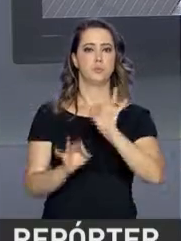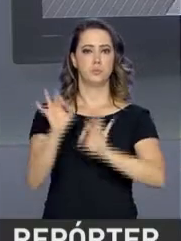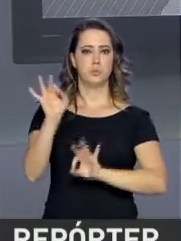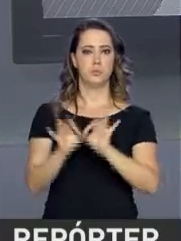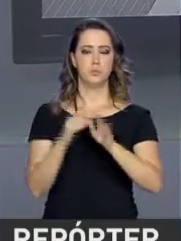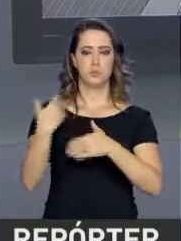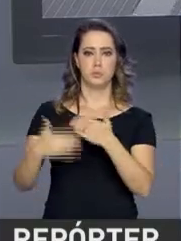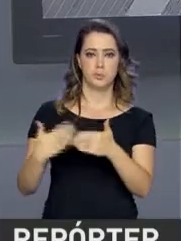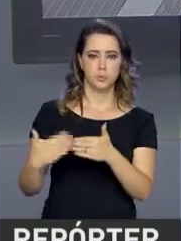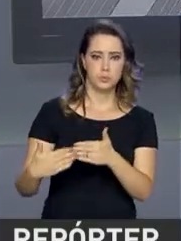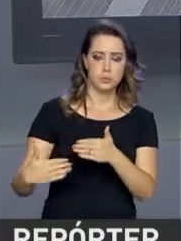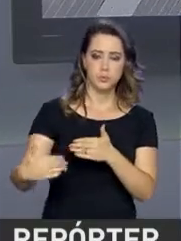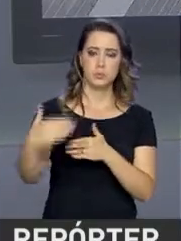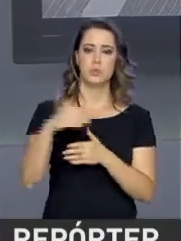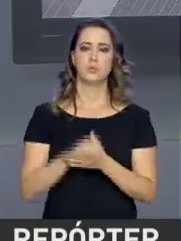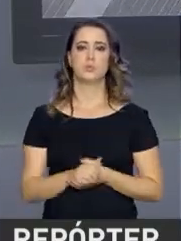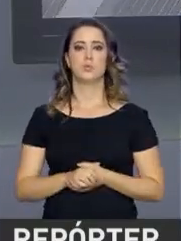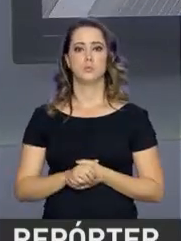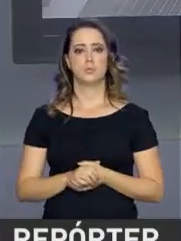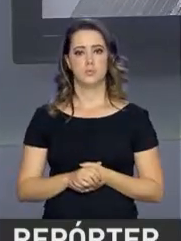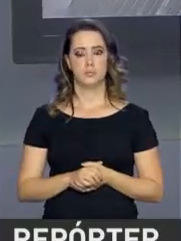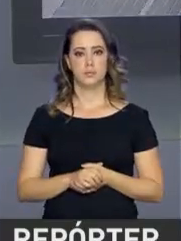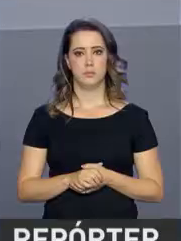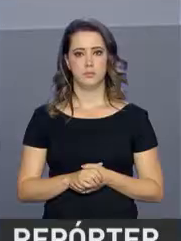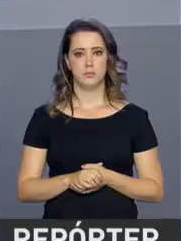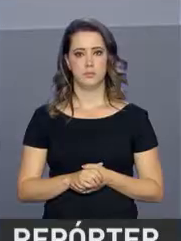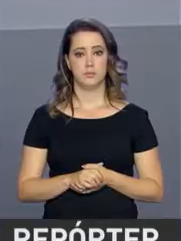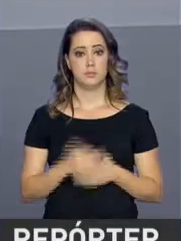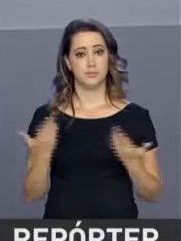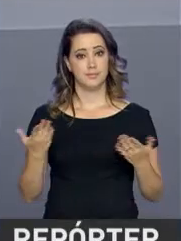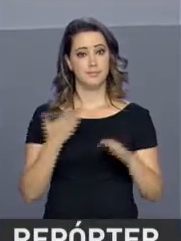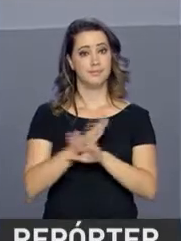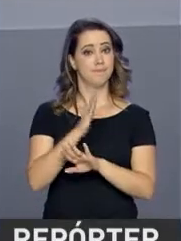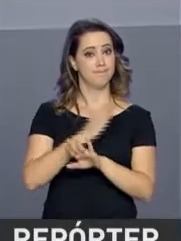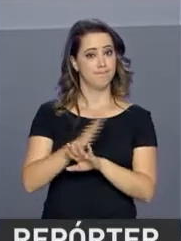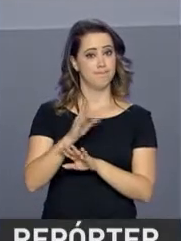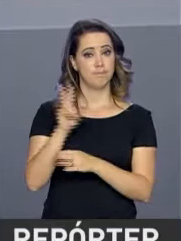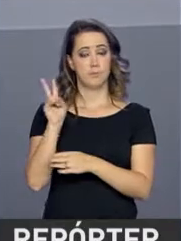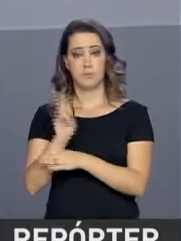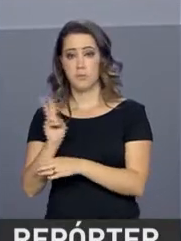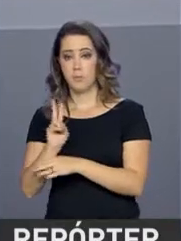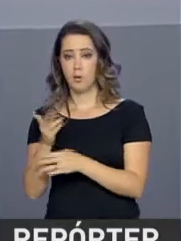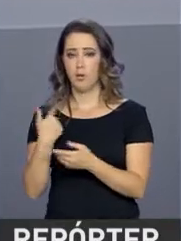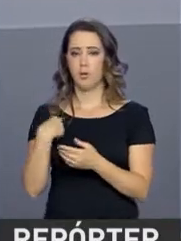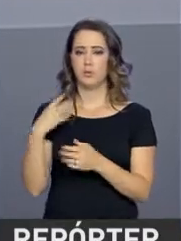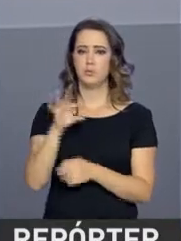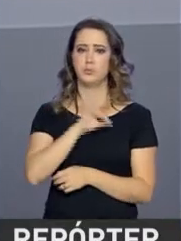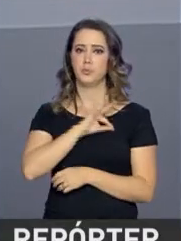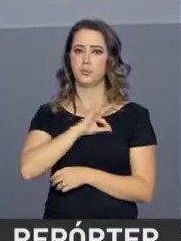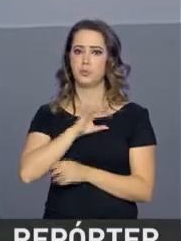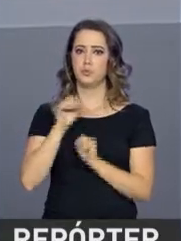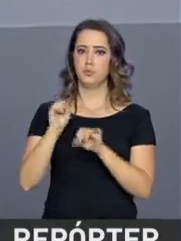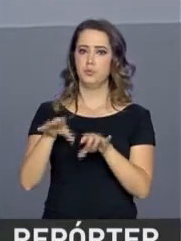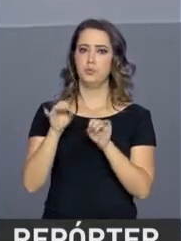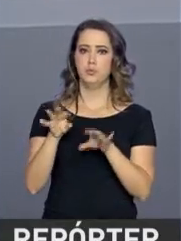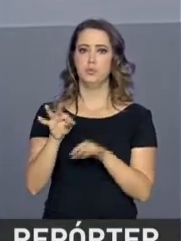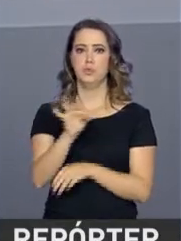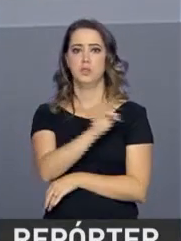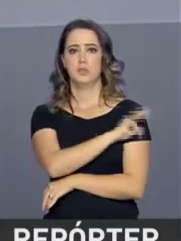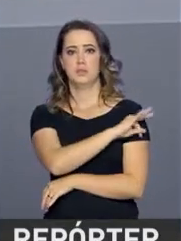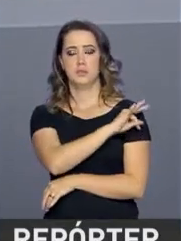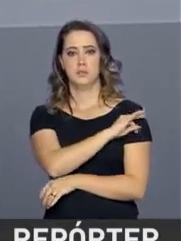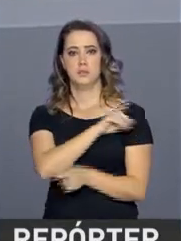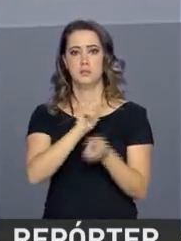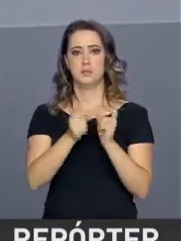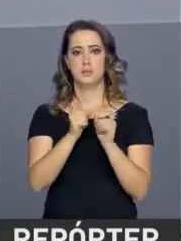desenvolvimento e gestão capacitação avaliação permanente das polícias e orientação técnica para a gestão